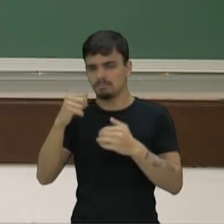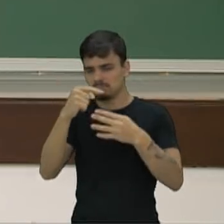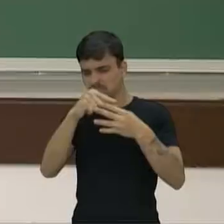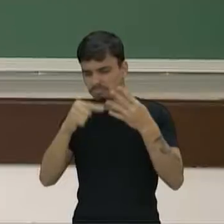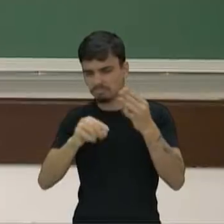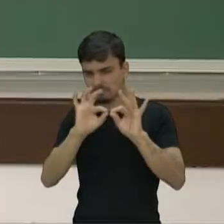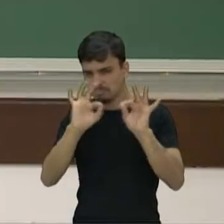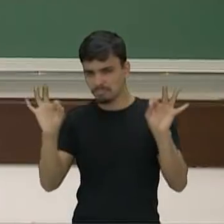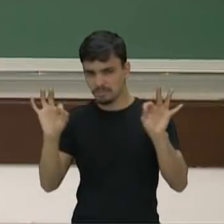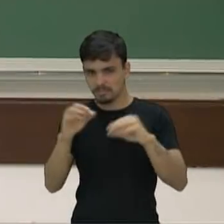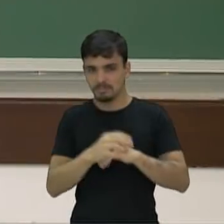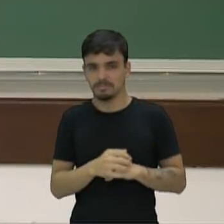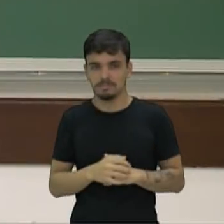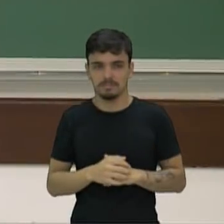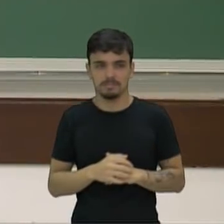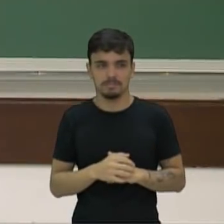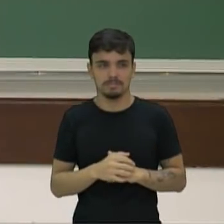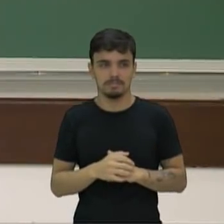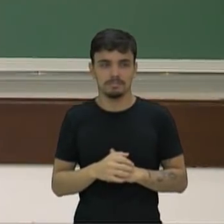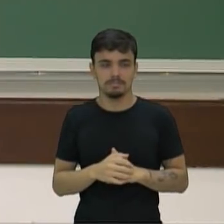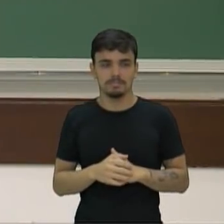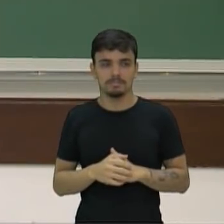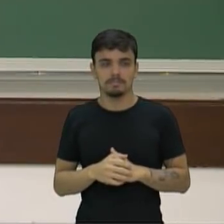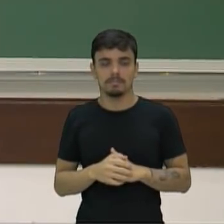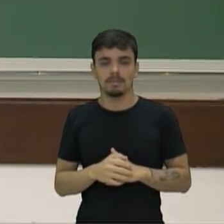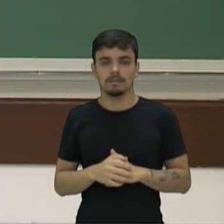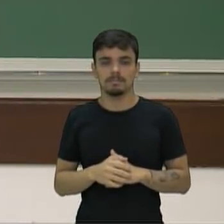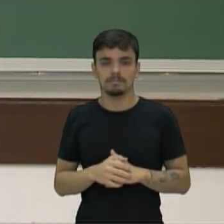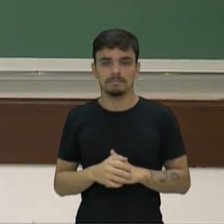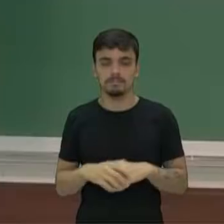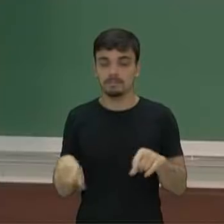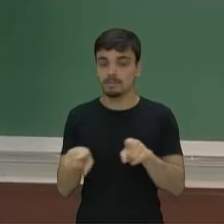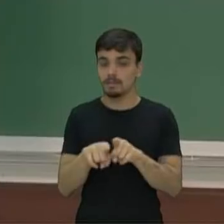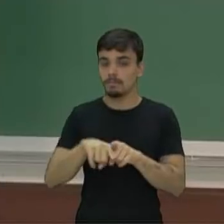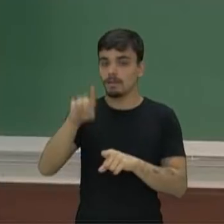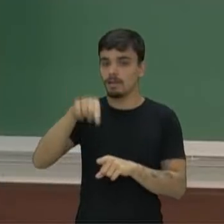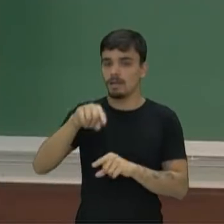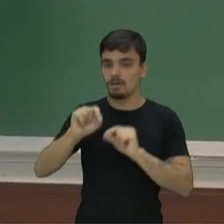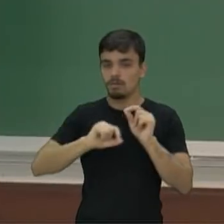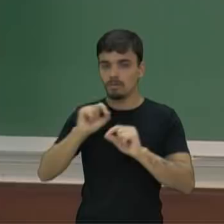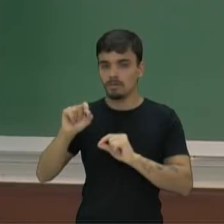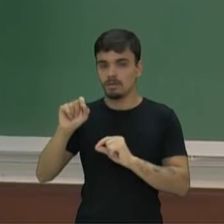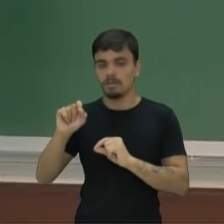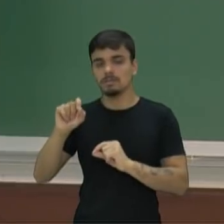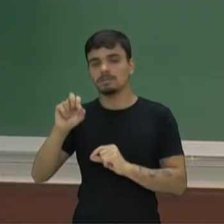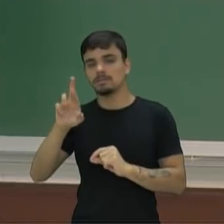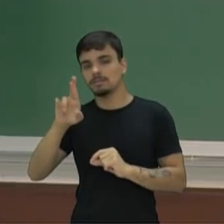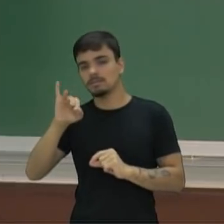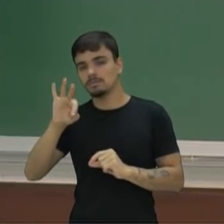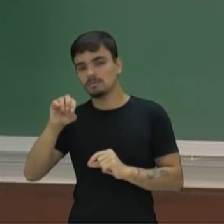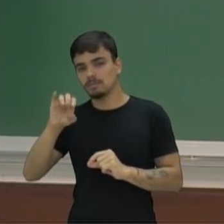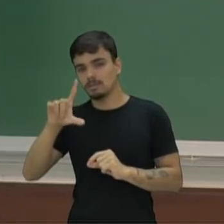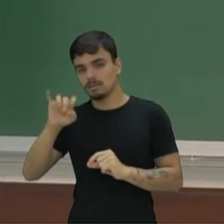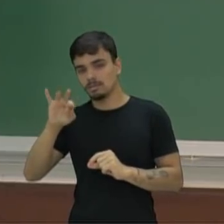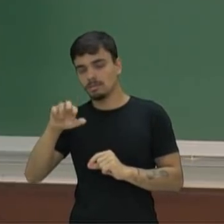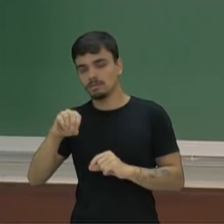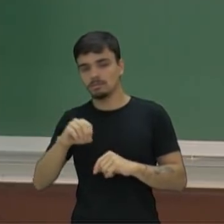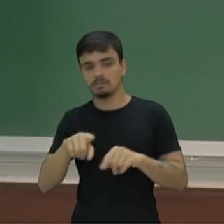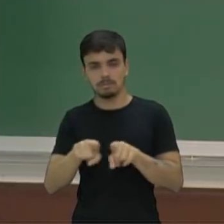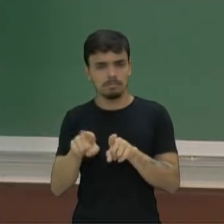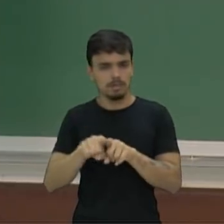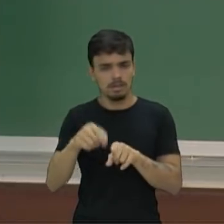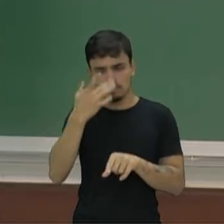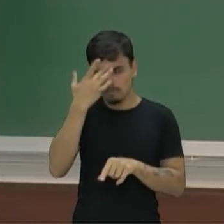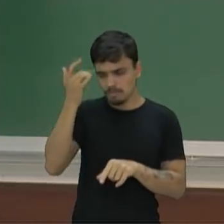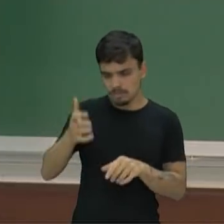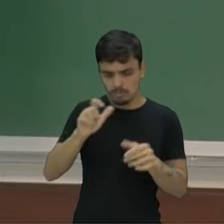só lembrar do hipopótamo. E aí? Também era aristocrático porque tinha o objetivo, né, do atleta se destacar